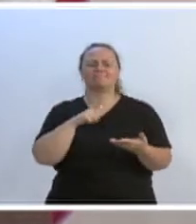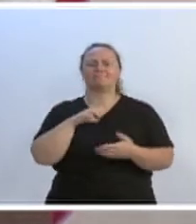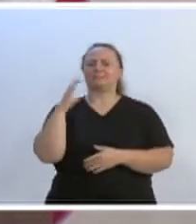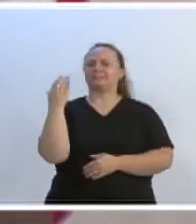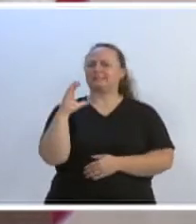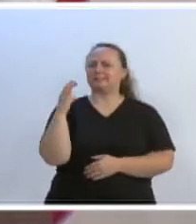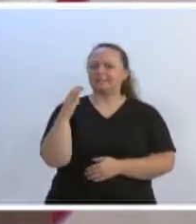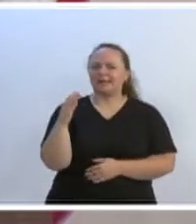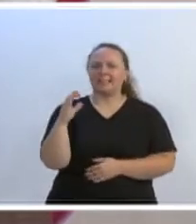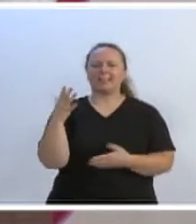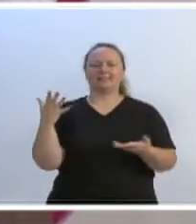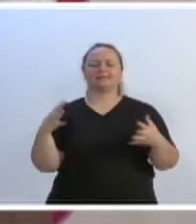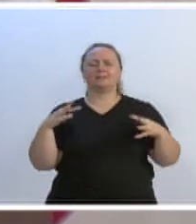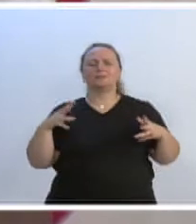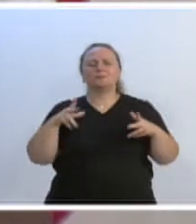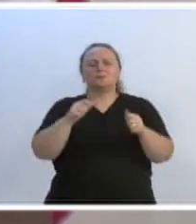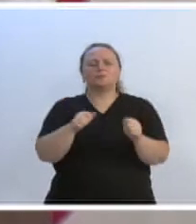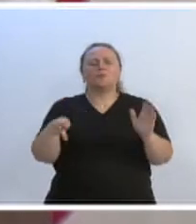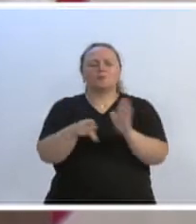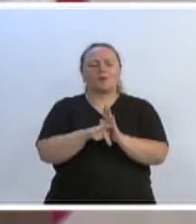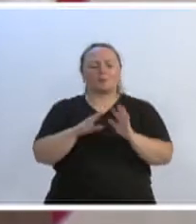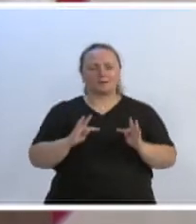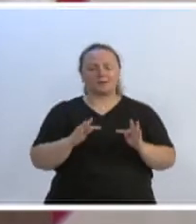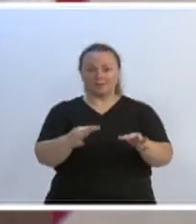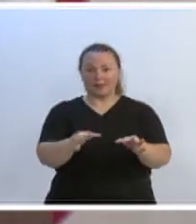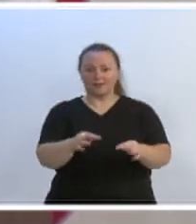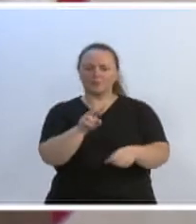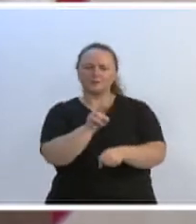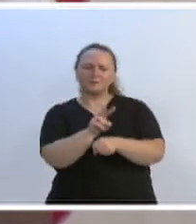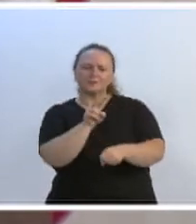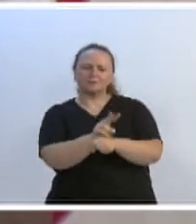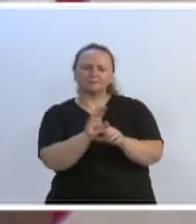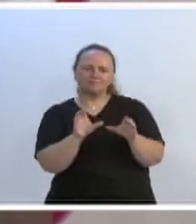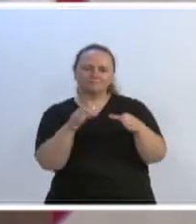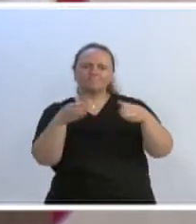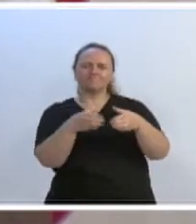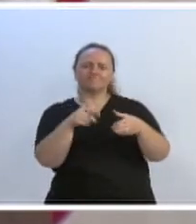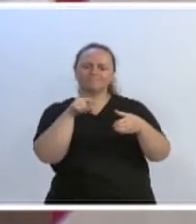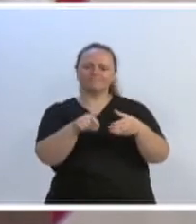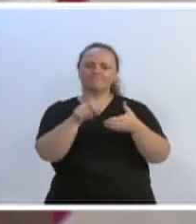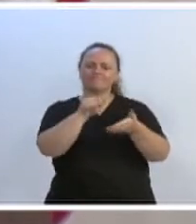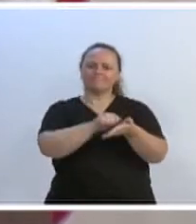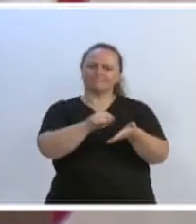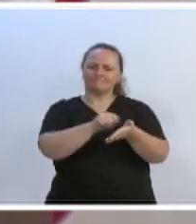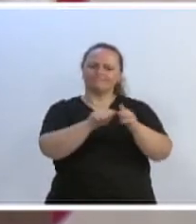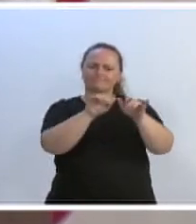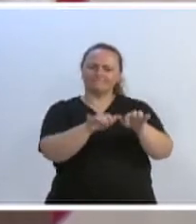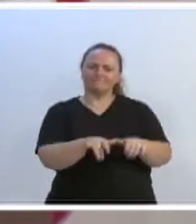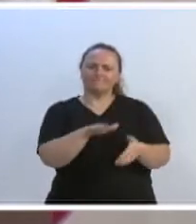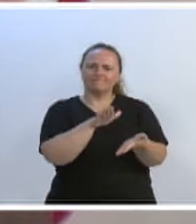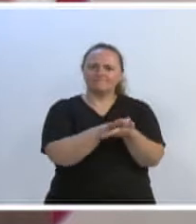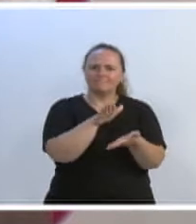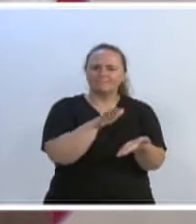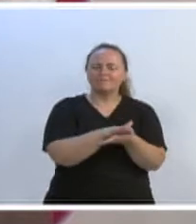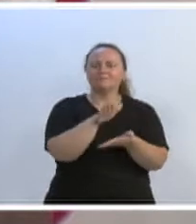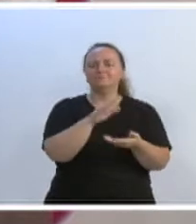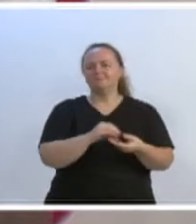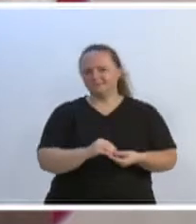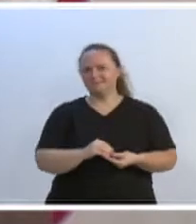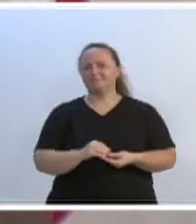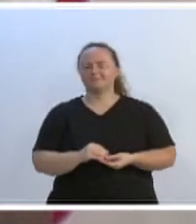uma gestão bastante democrática, com uma interação muito firme, muito forte, muito significativa com o nosso controle social,